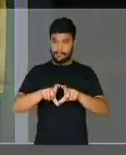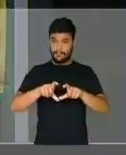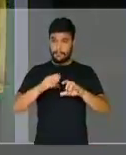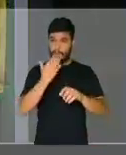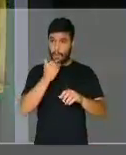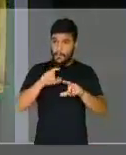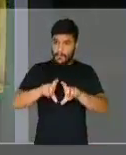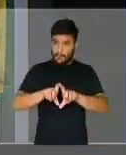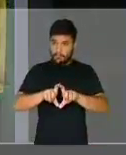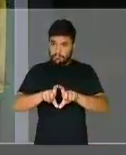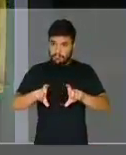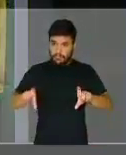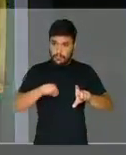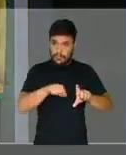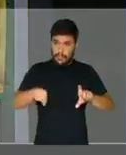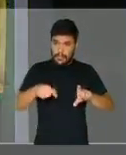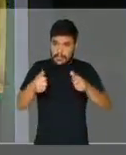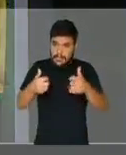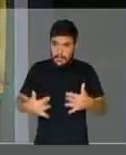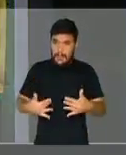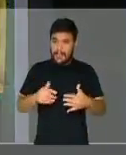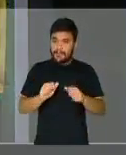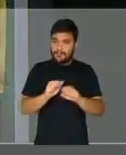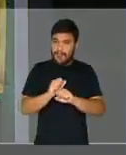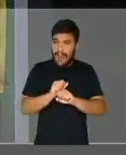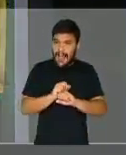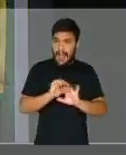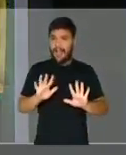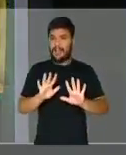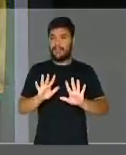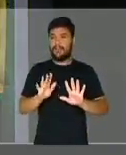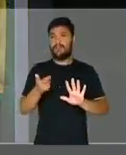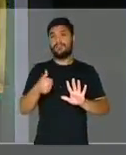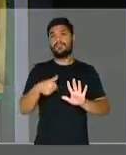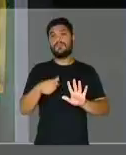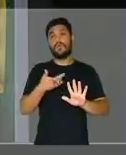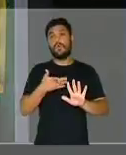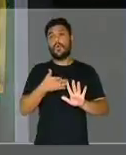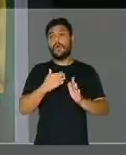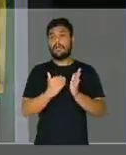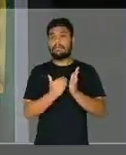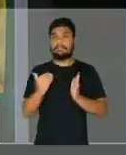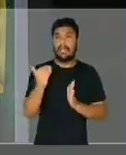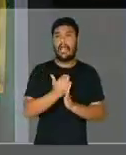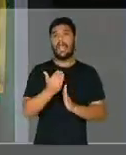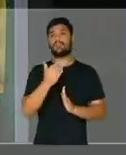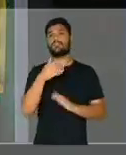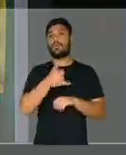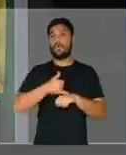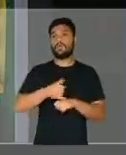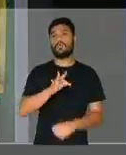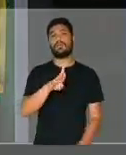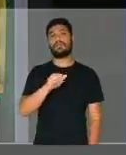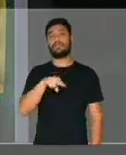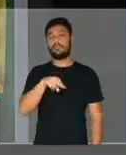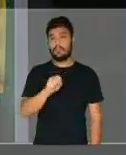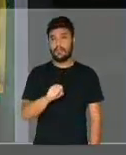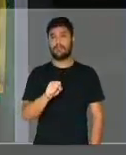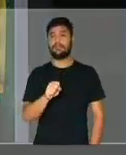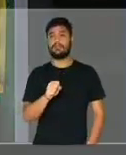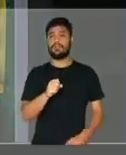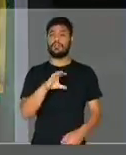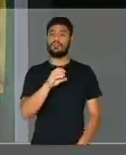de maneira expressa ao consumidor a questão do excesso de gordura trans, também do excesso